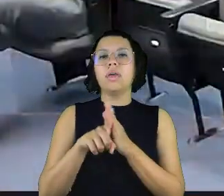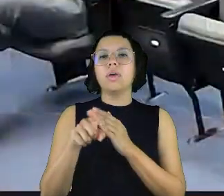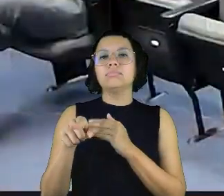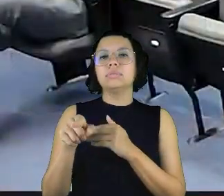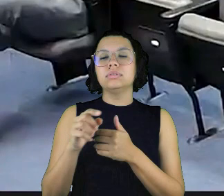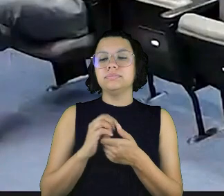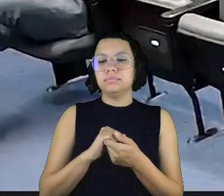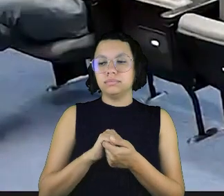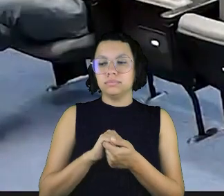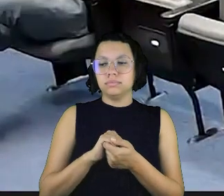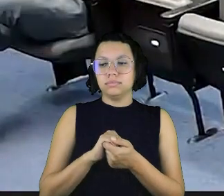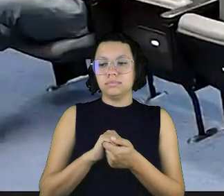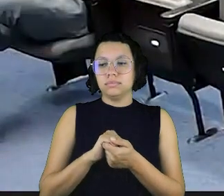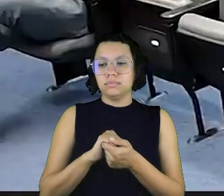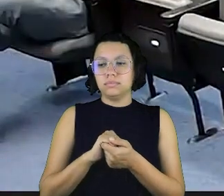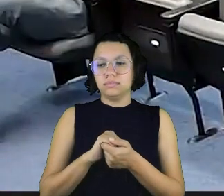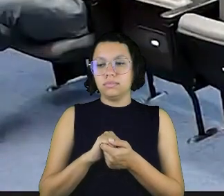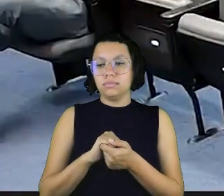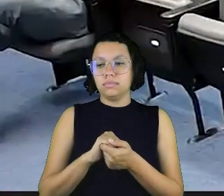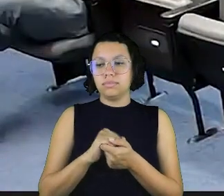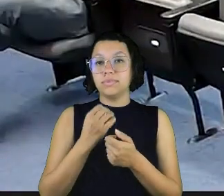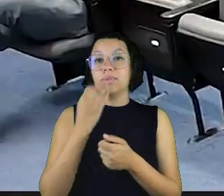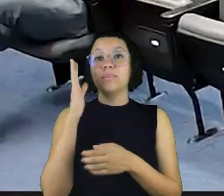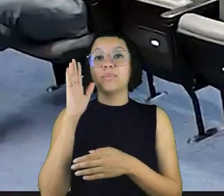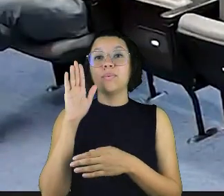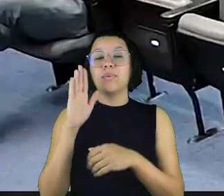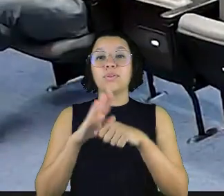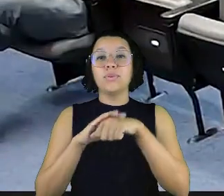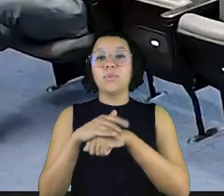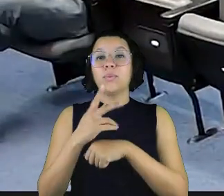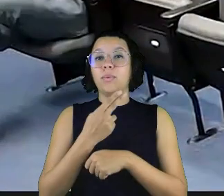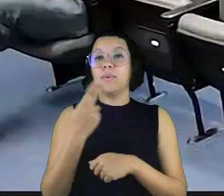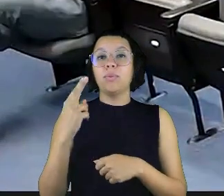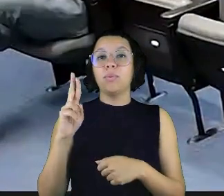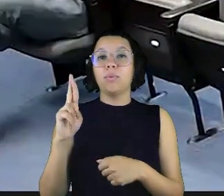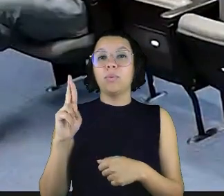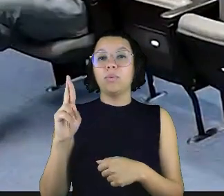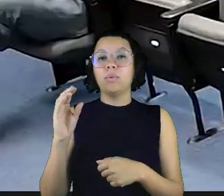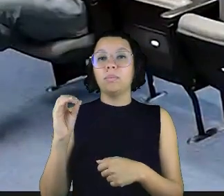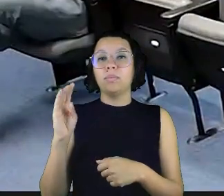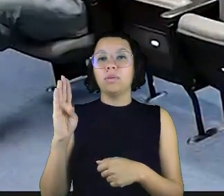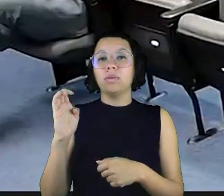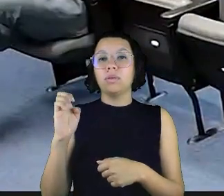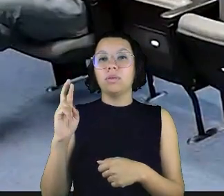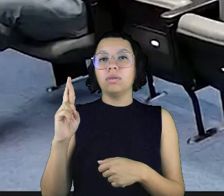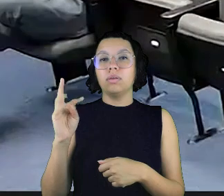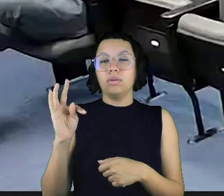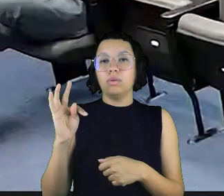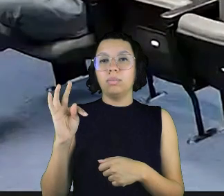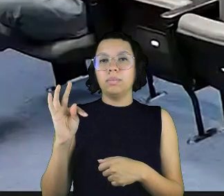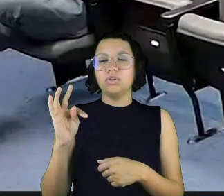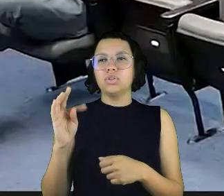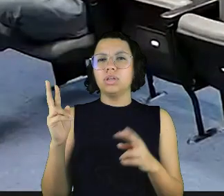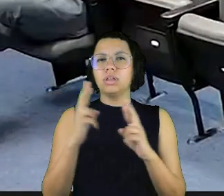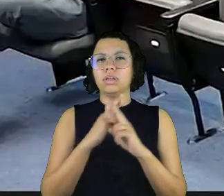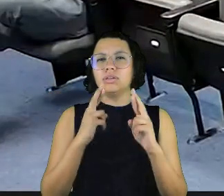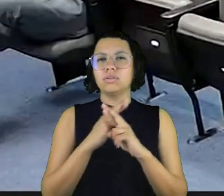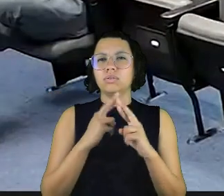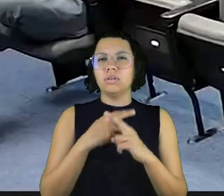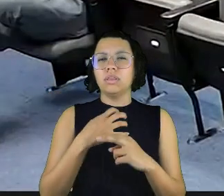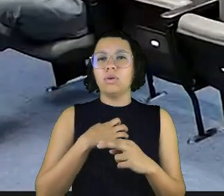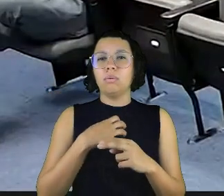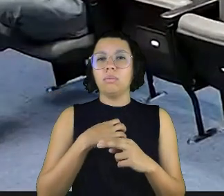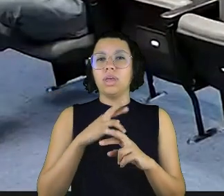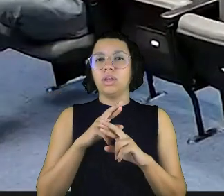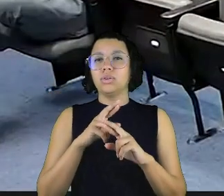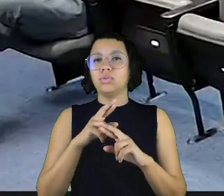Boa noite, meu nome é Robert. Queria fazer uma pergunta no sentido dos métodos alternativos à solução de conflitos. Doutor, o senhor